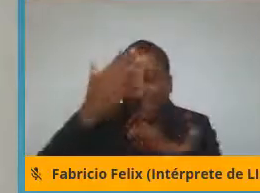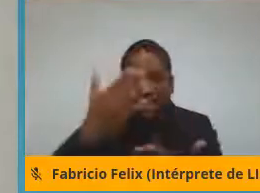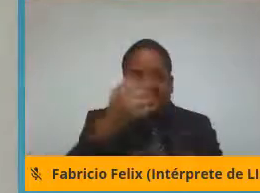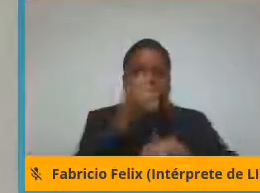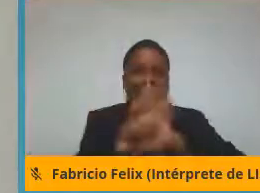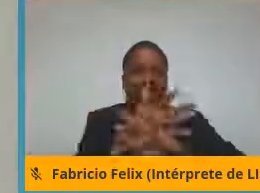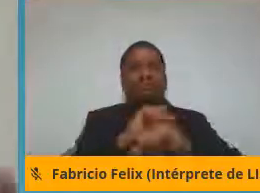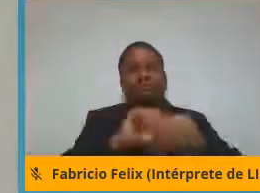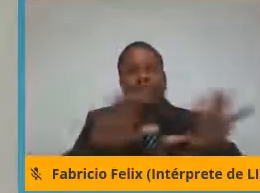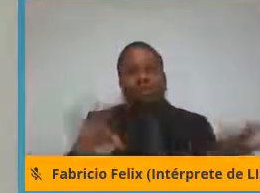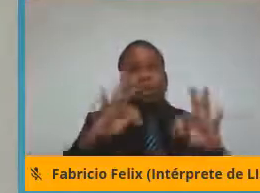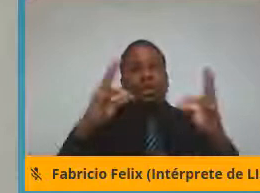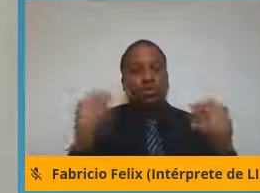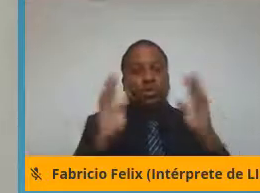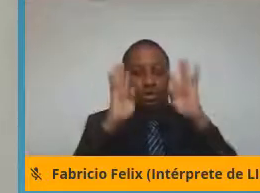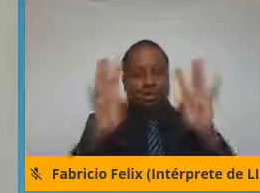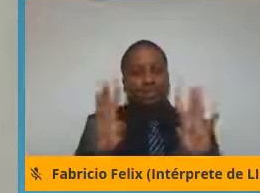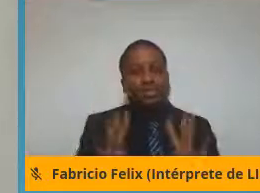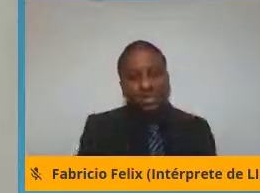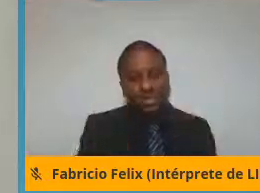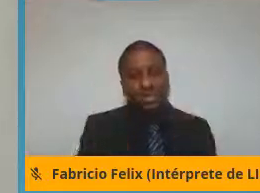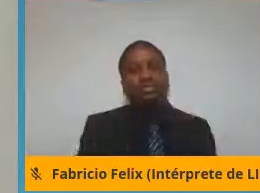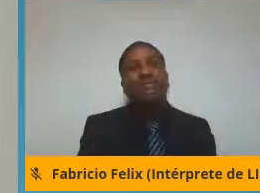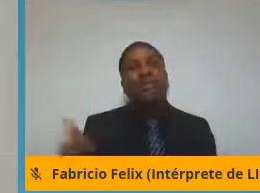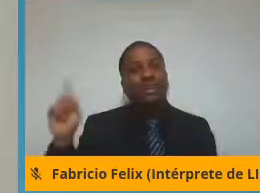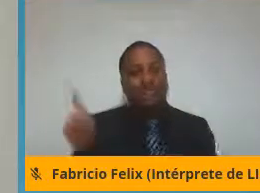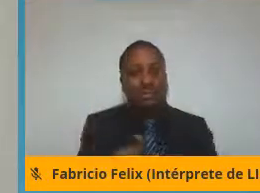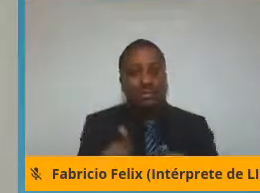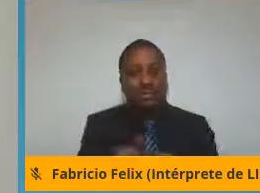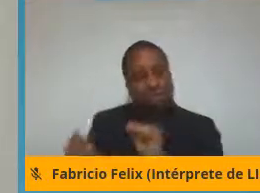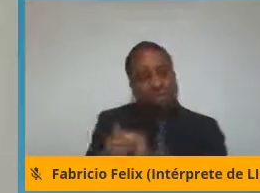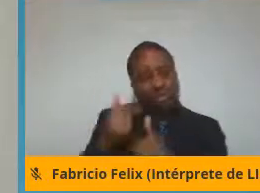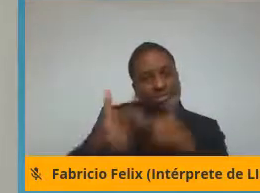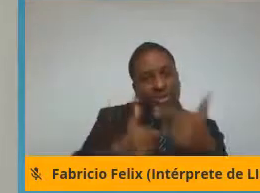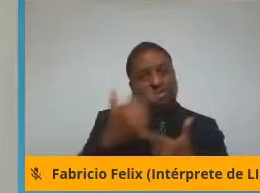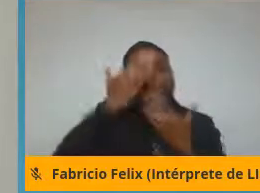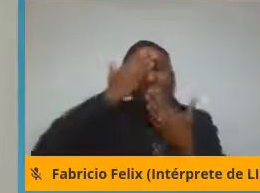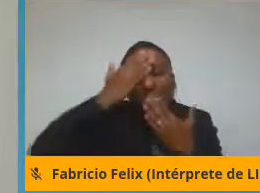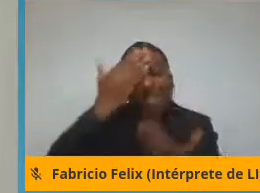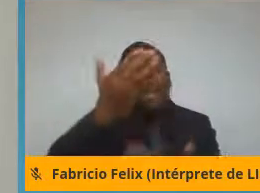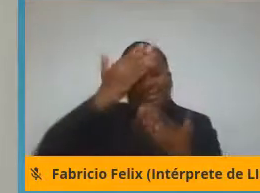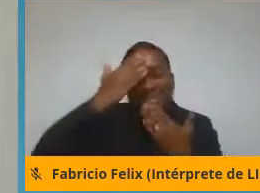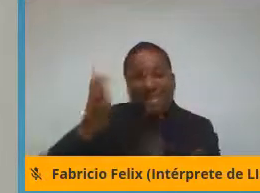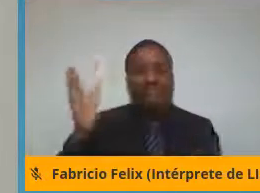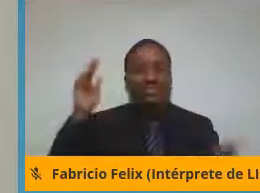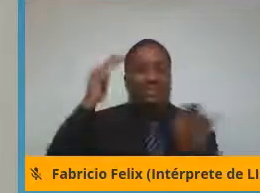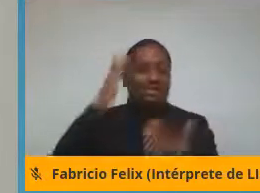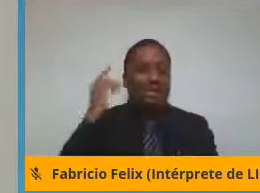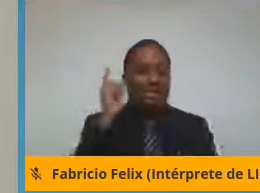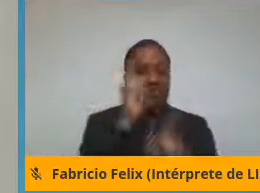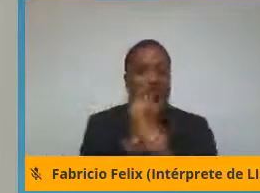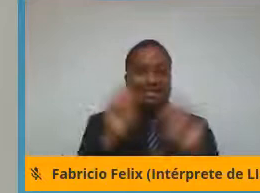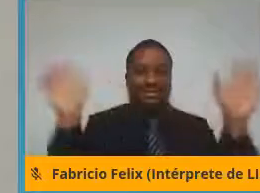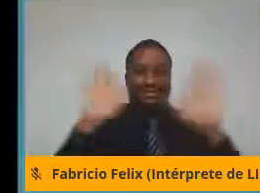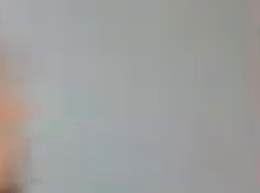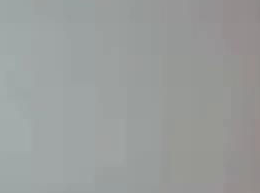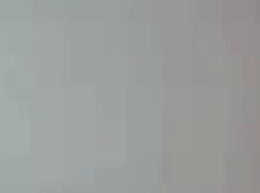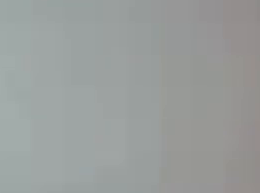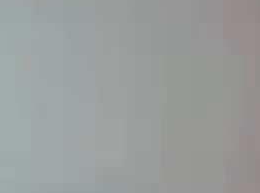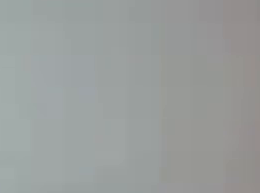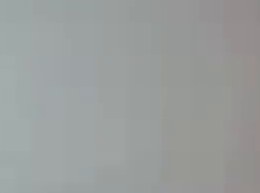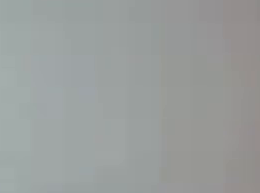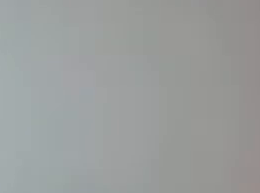que assistiu e todo mundo que está aqui atrás trabalhando um bocado. Obrigada, muito obrigada. E até amanhã. Valeu.